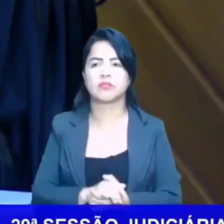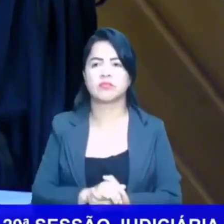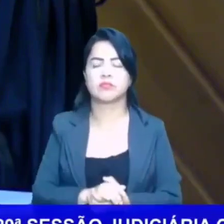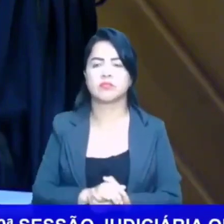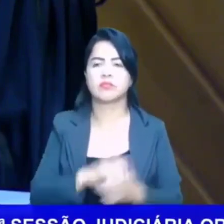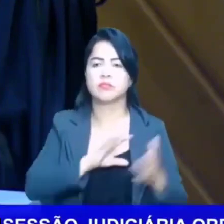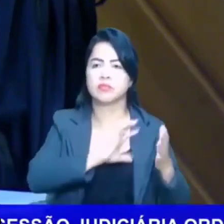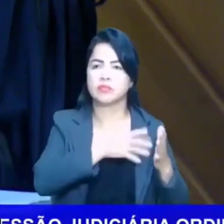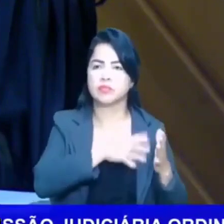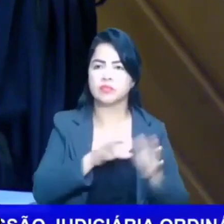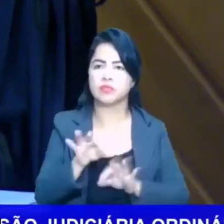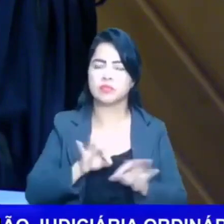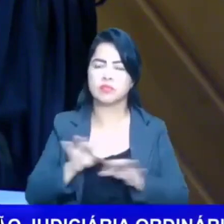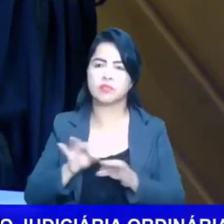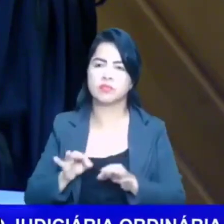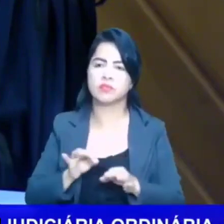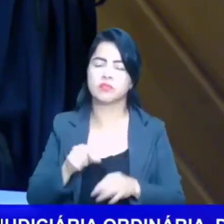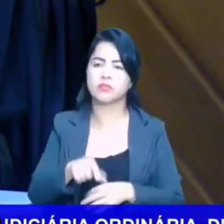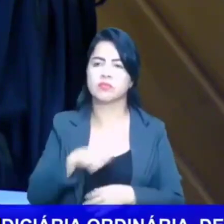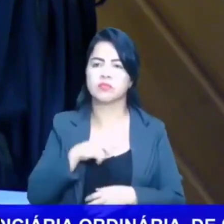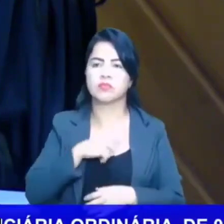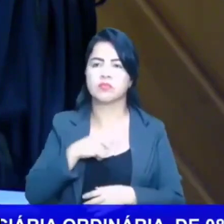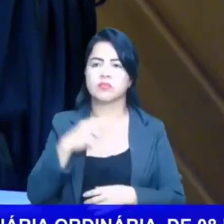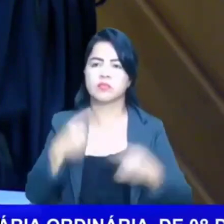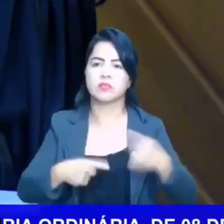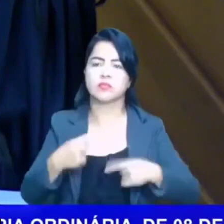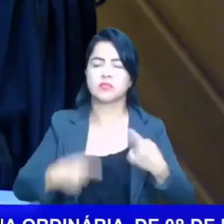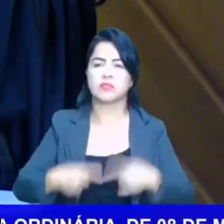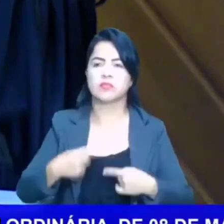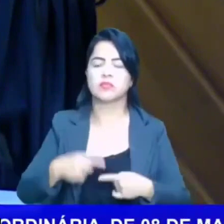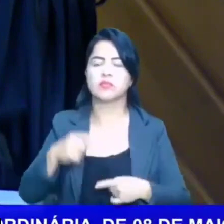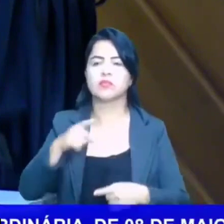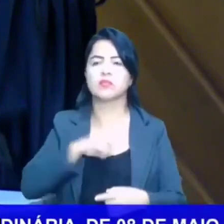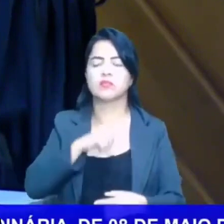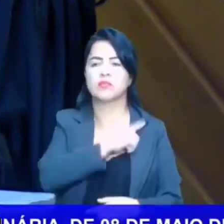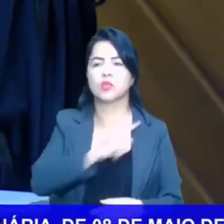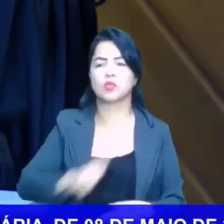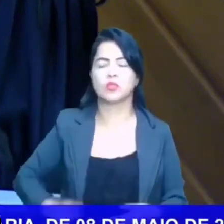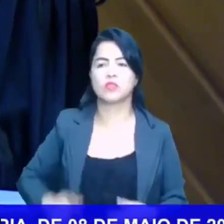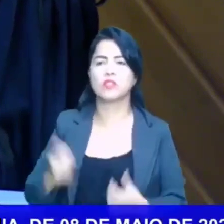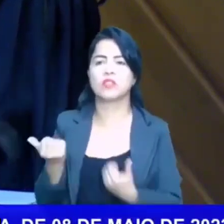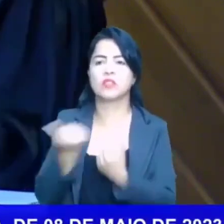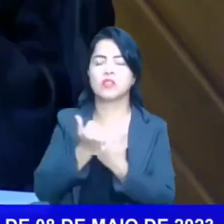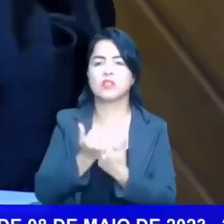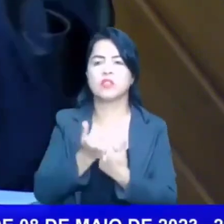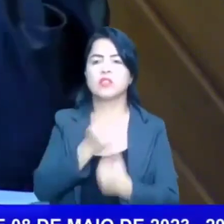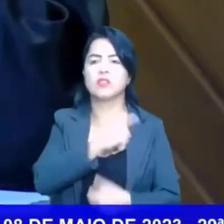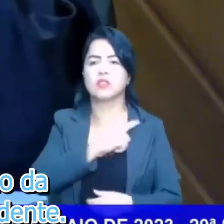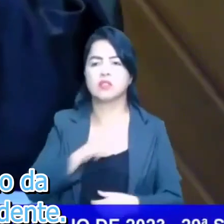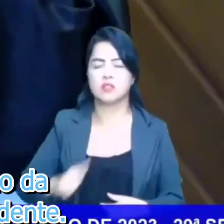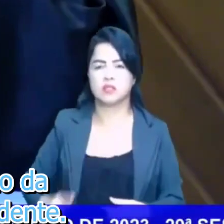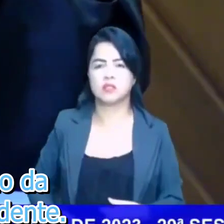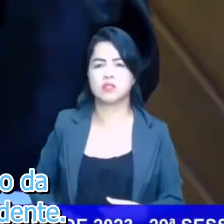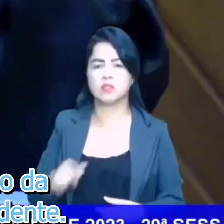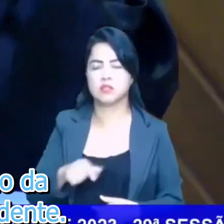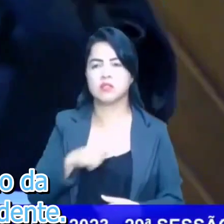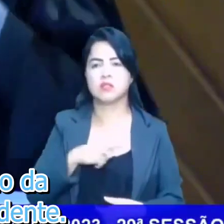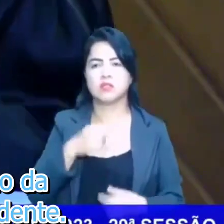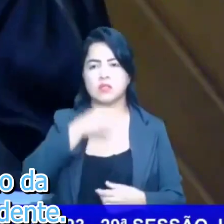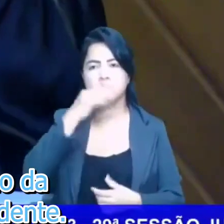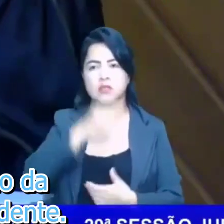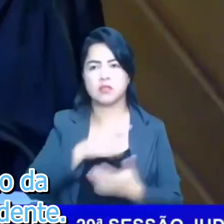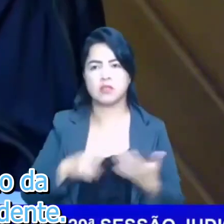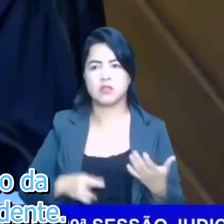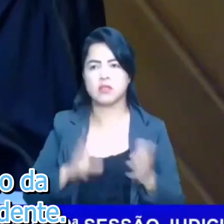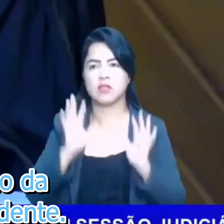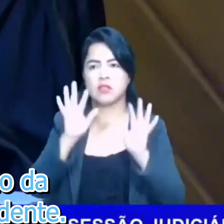sua coligação formada por cargo nas eleições majoritárias de governador e vice-governador. Redistribuídos os autos a esta relatoria,